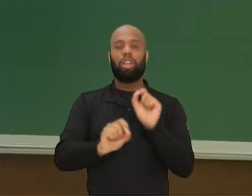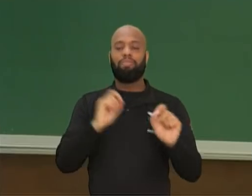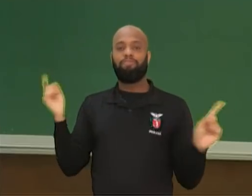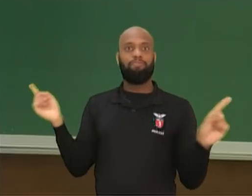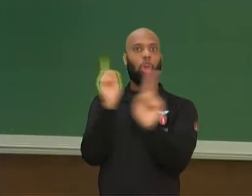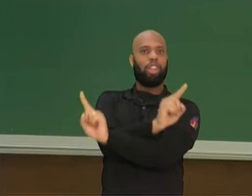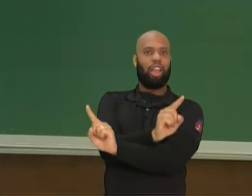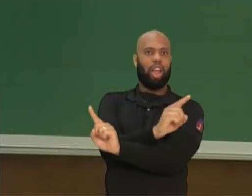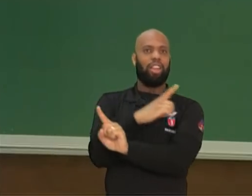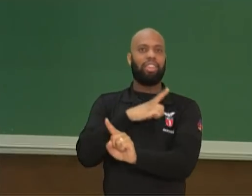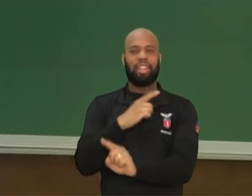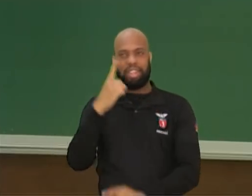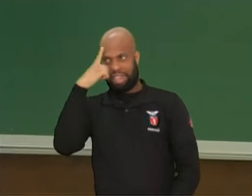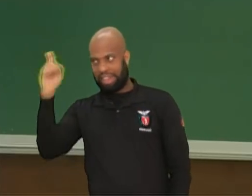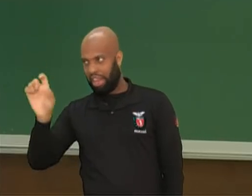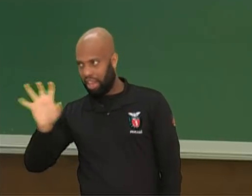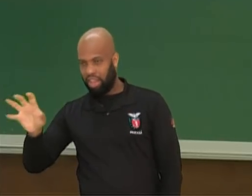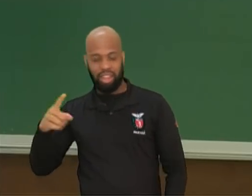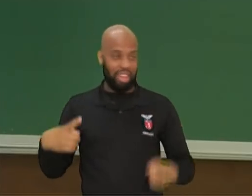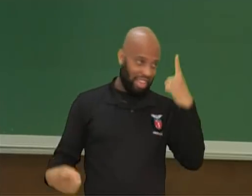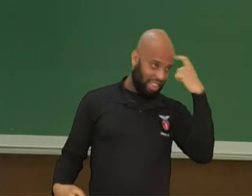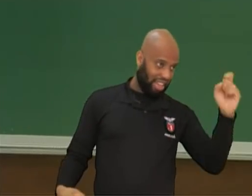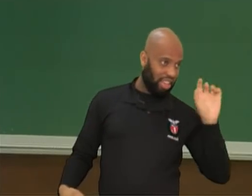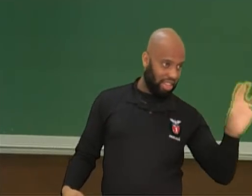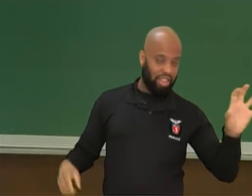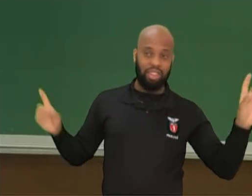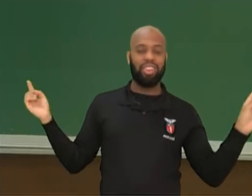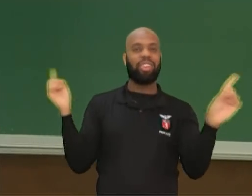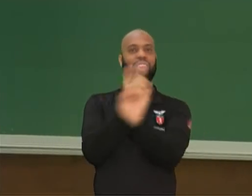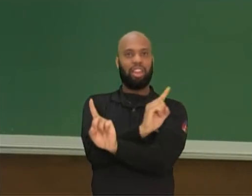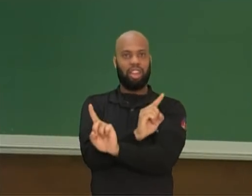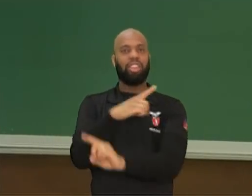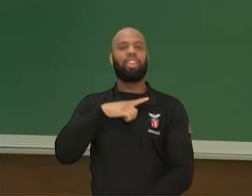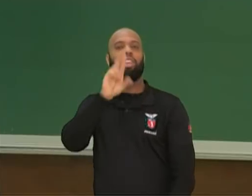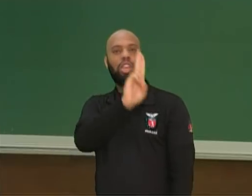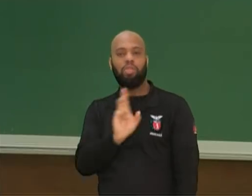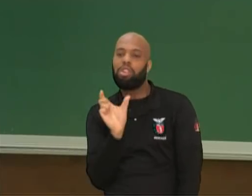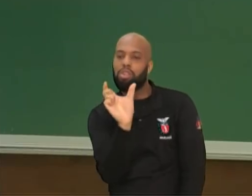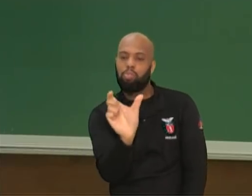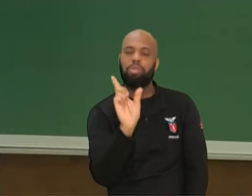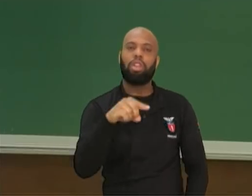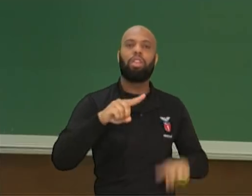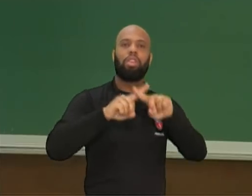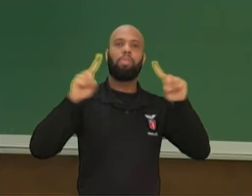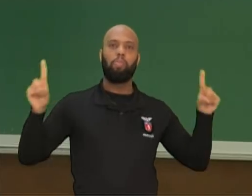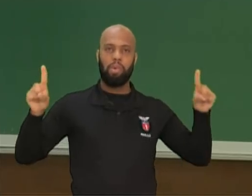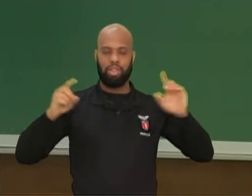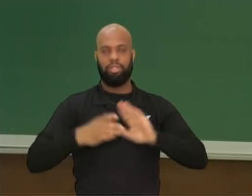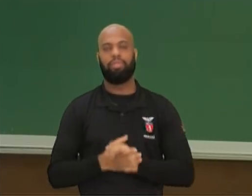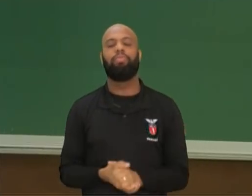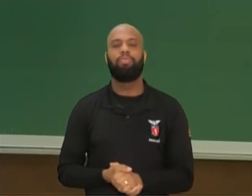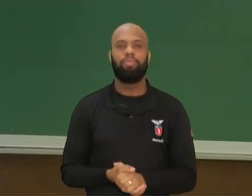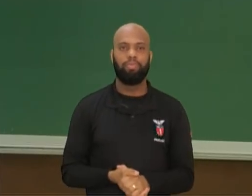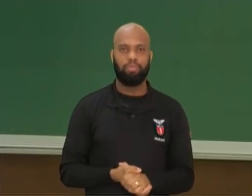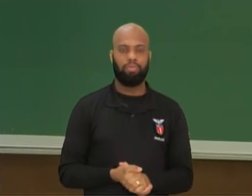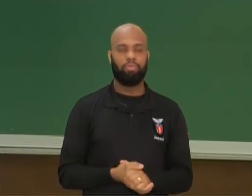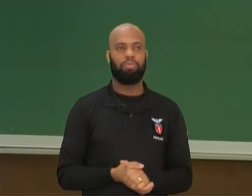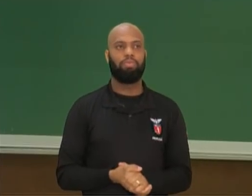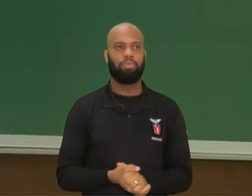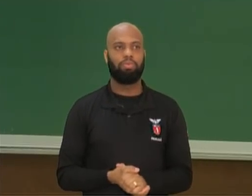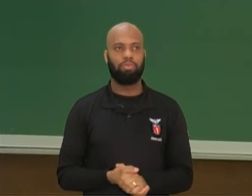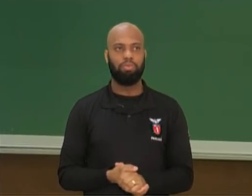adversativa, né? Conjunção, oração, coordenadas, sindética, adversativa.